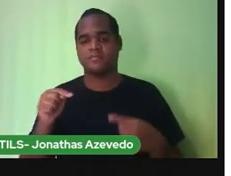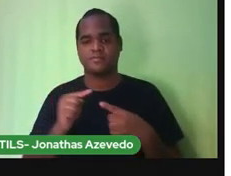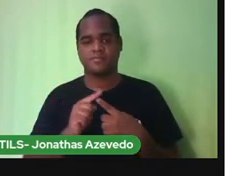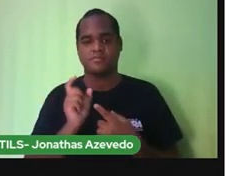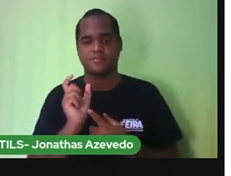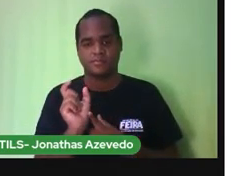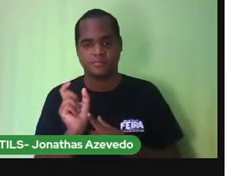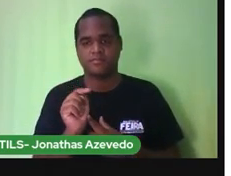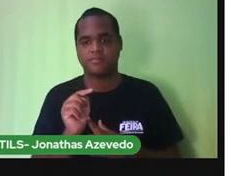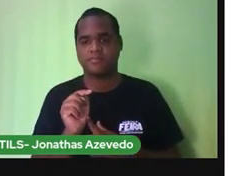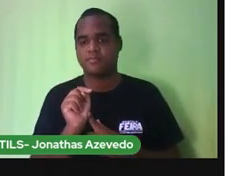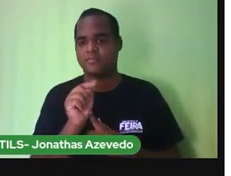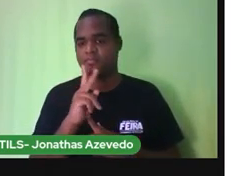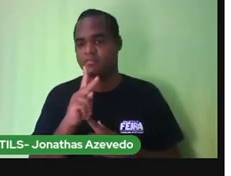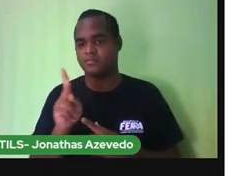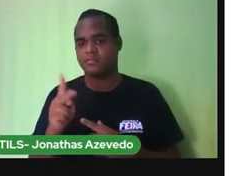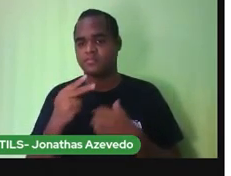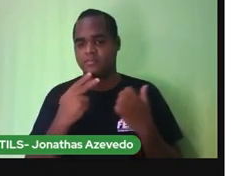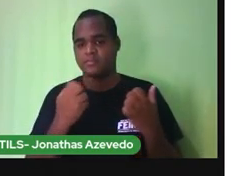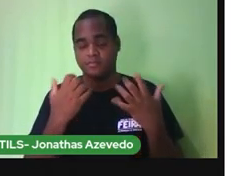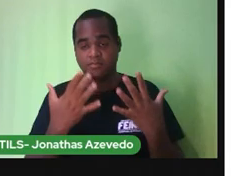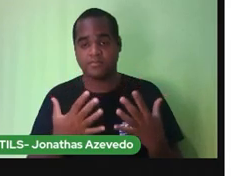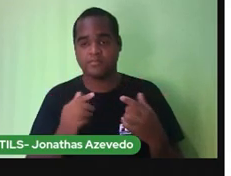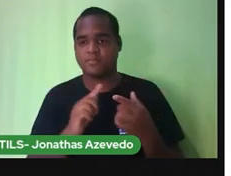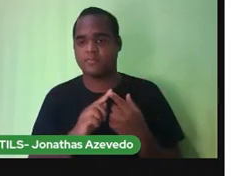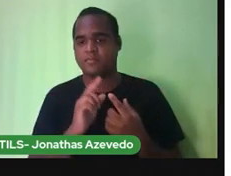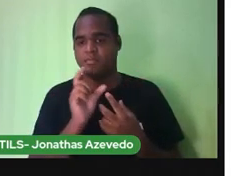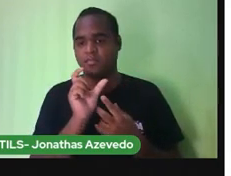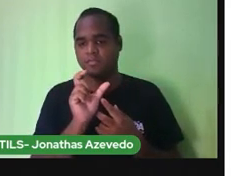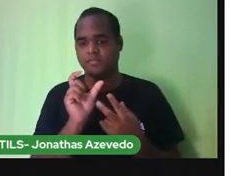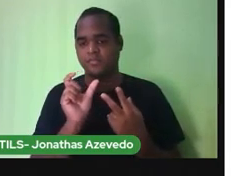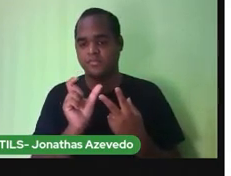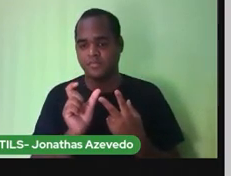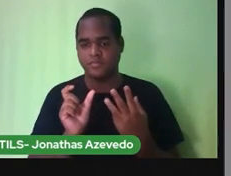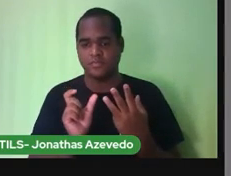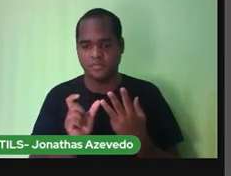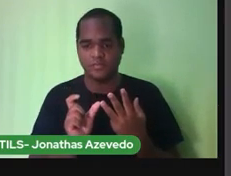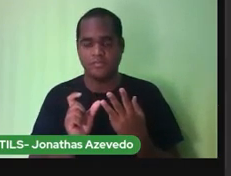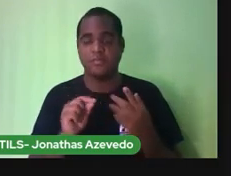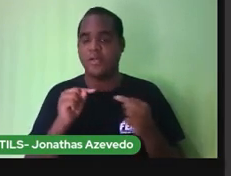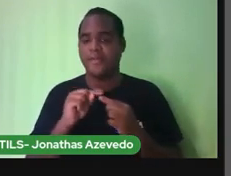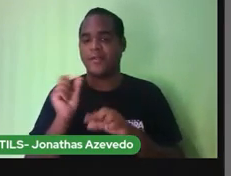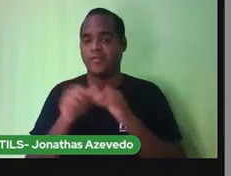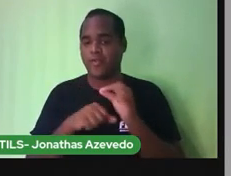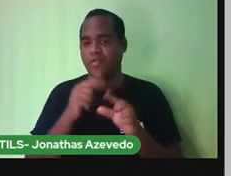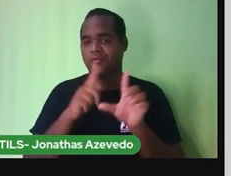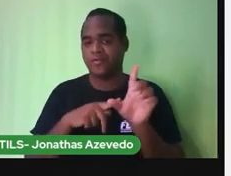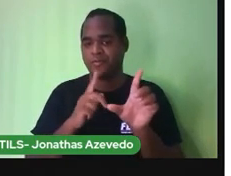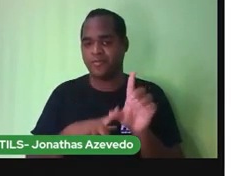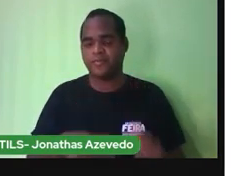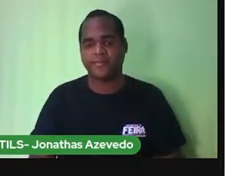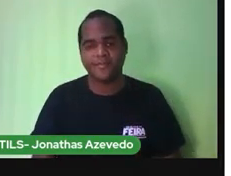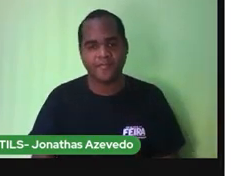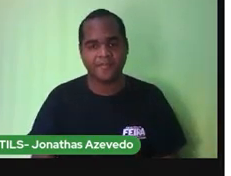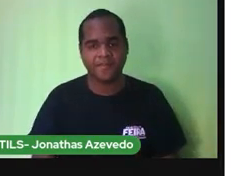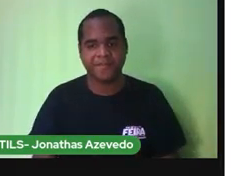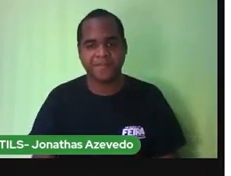prova conseguiu formar usando a mesma palavra e mudando apenas uma letra vamos é já